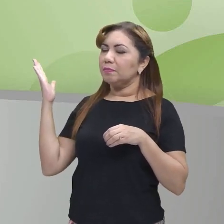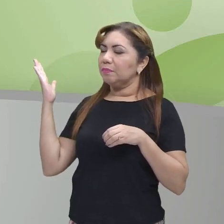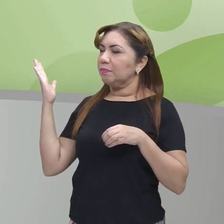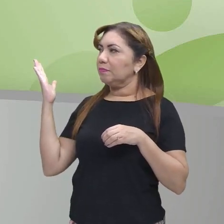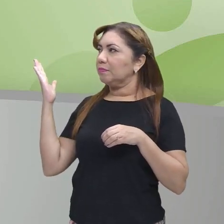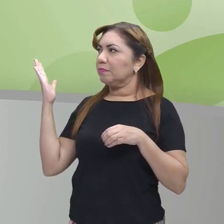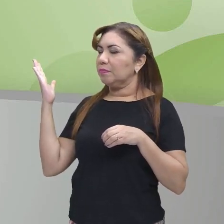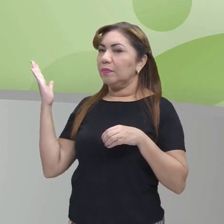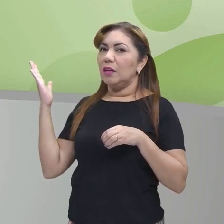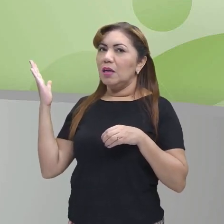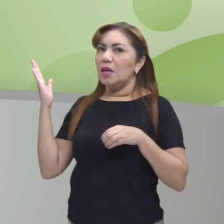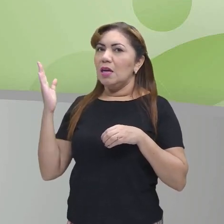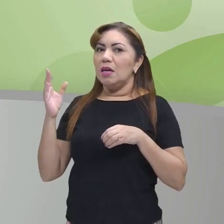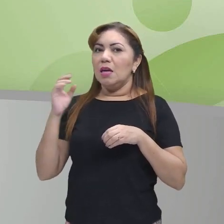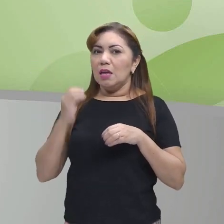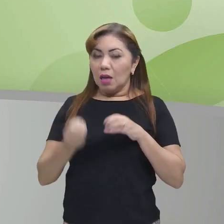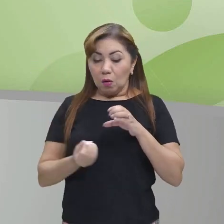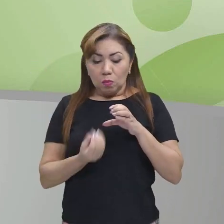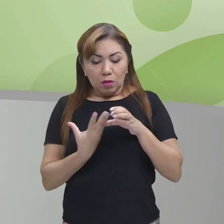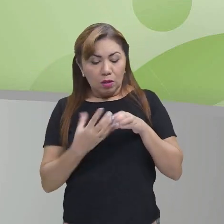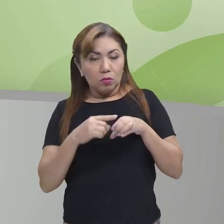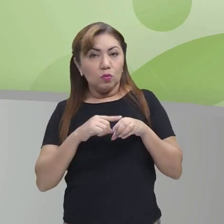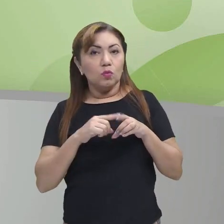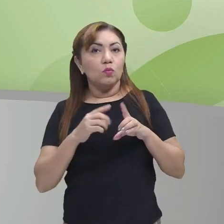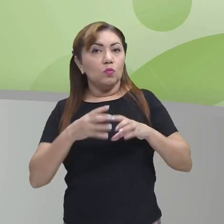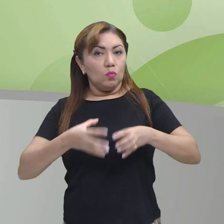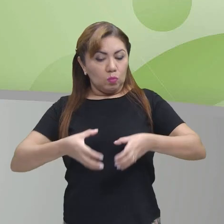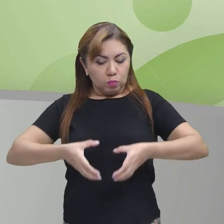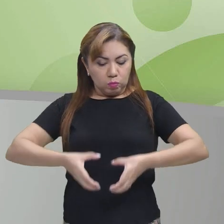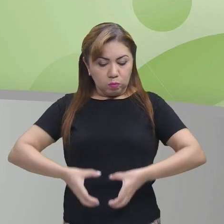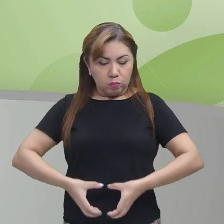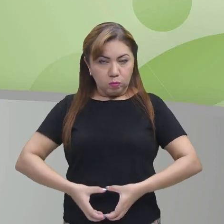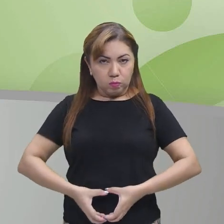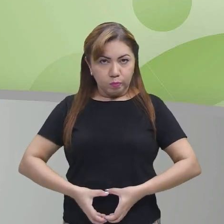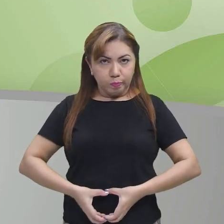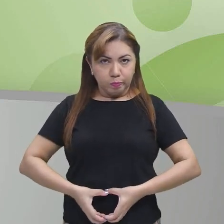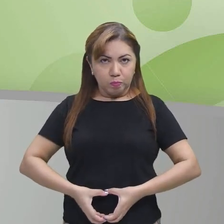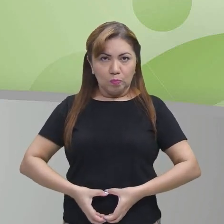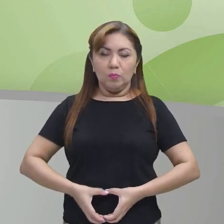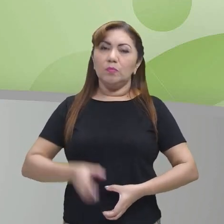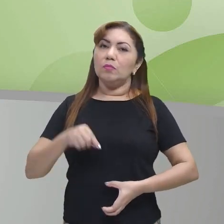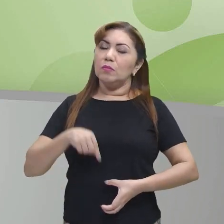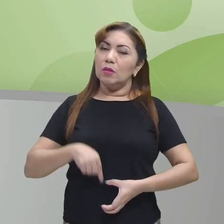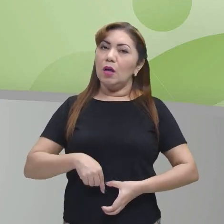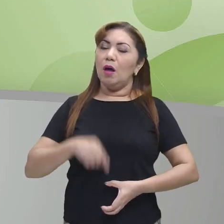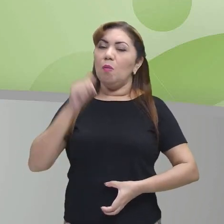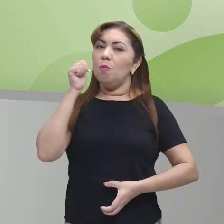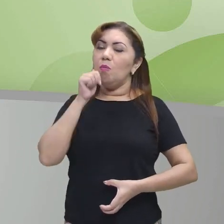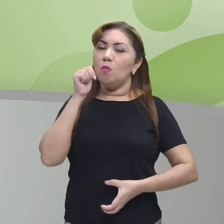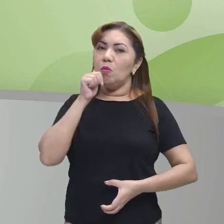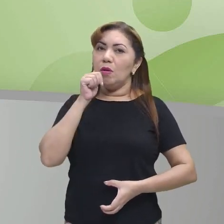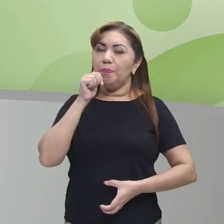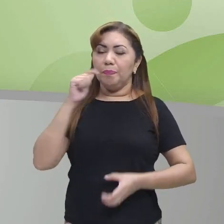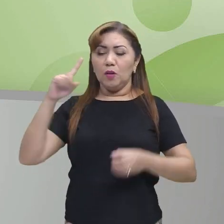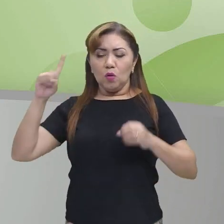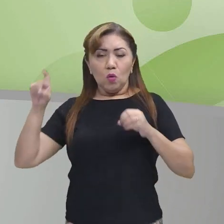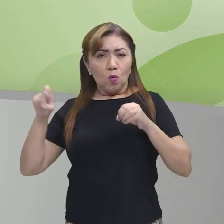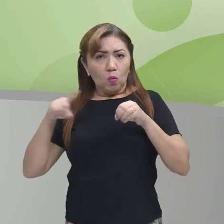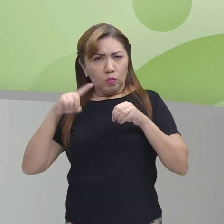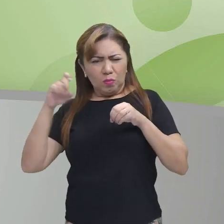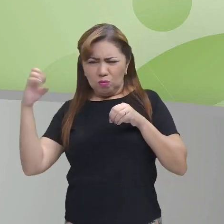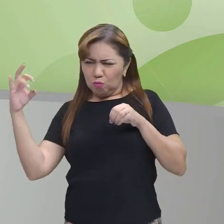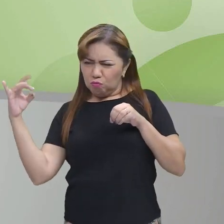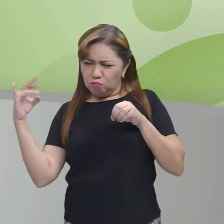dentro do útero da mulher e os espermatozoides entram nesse óvulo para que ele forme